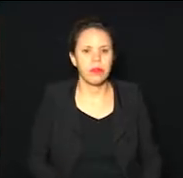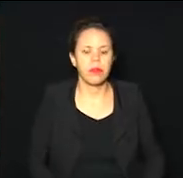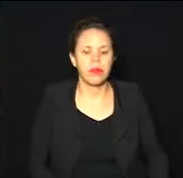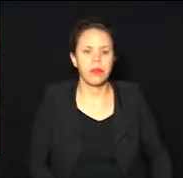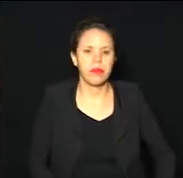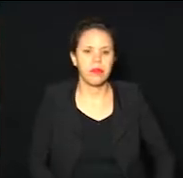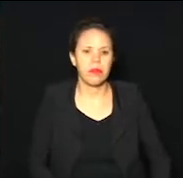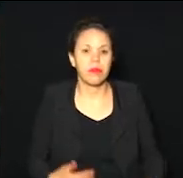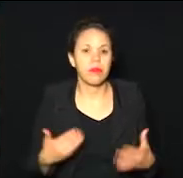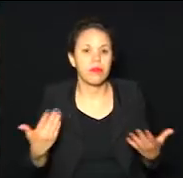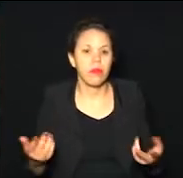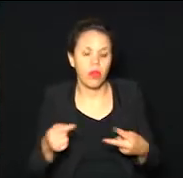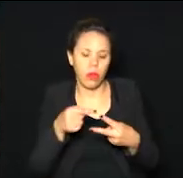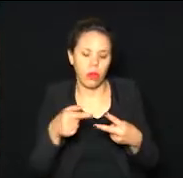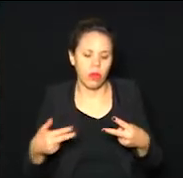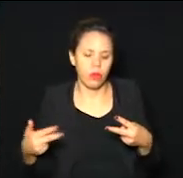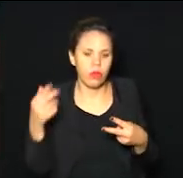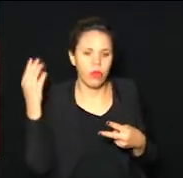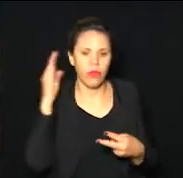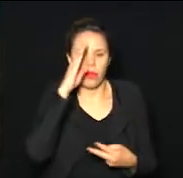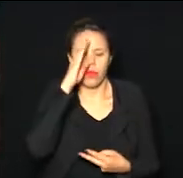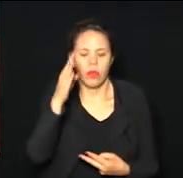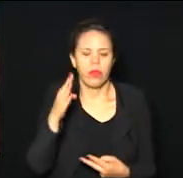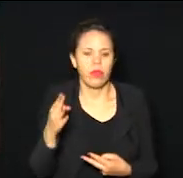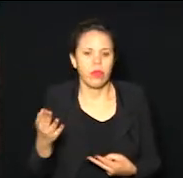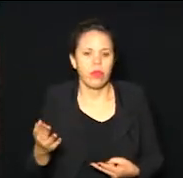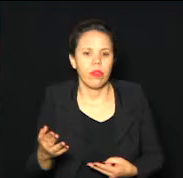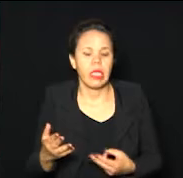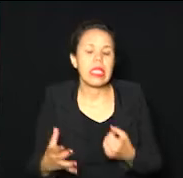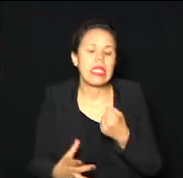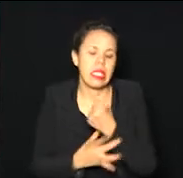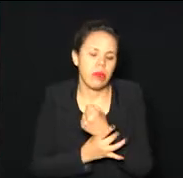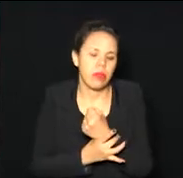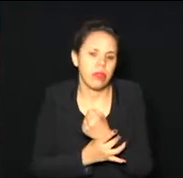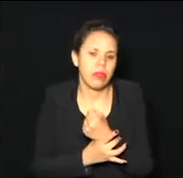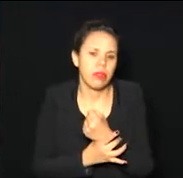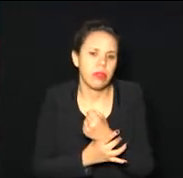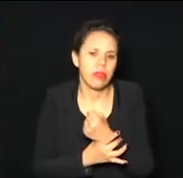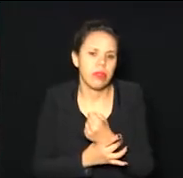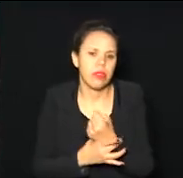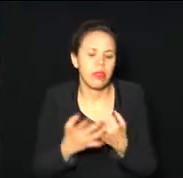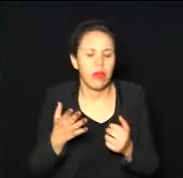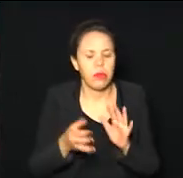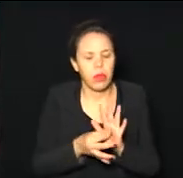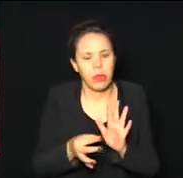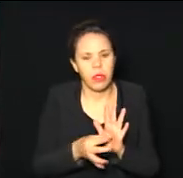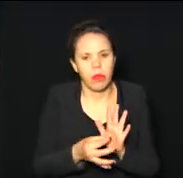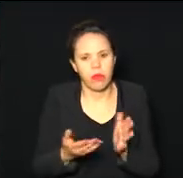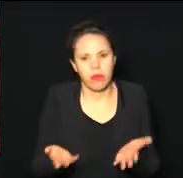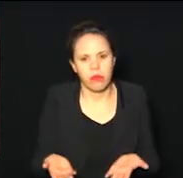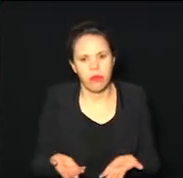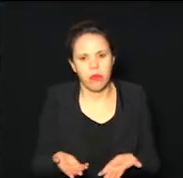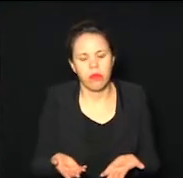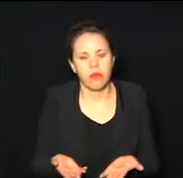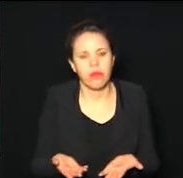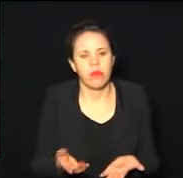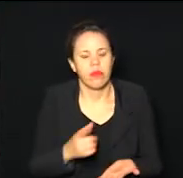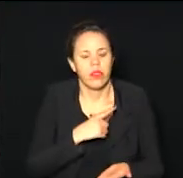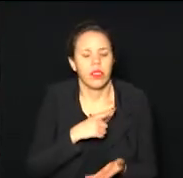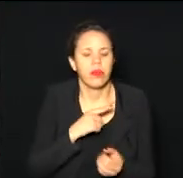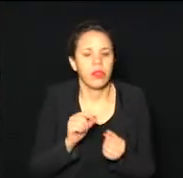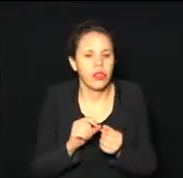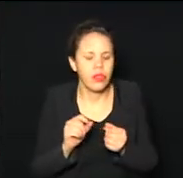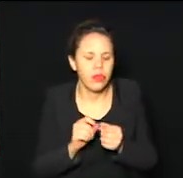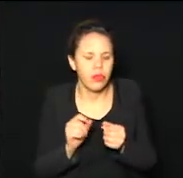Então, são dois fatores fundamentais, confiança e segurança, né? Essa na minha visão. Então, o que temos feito